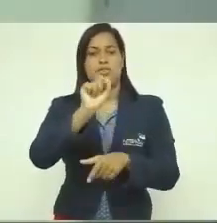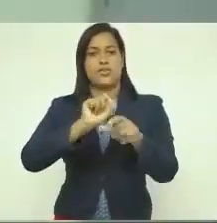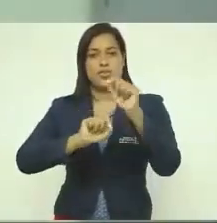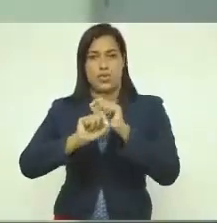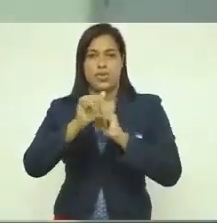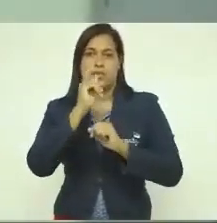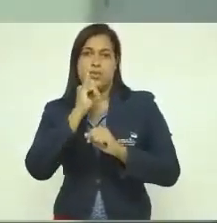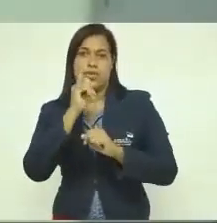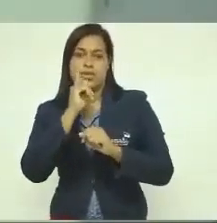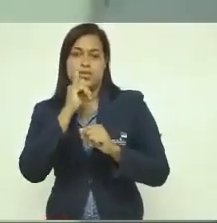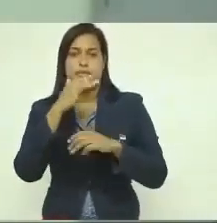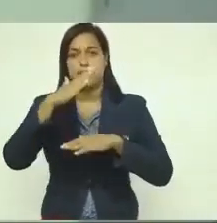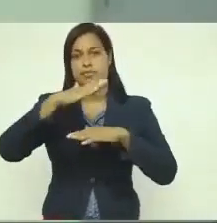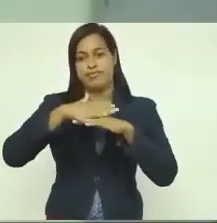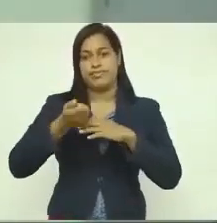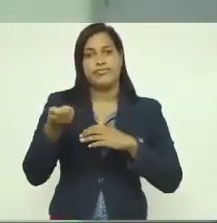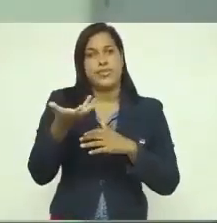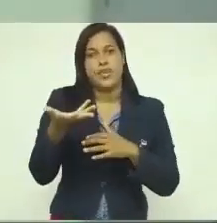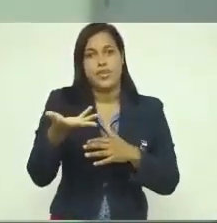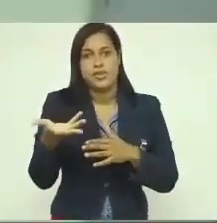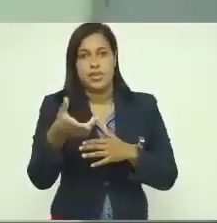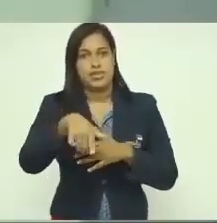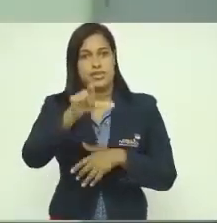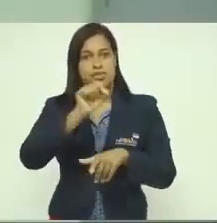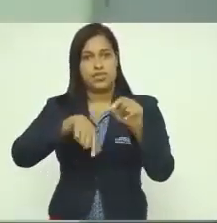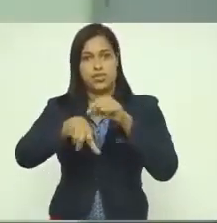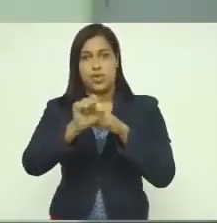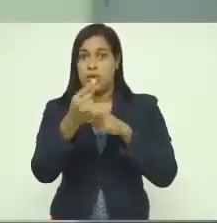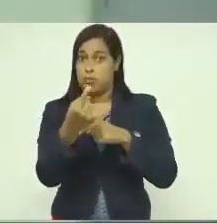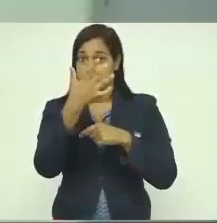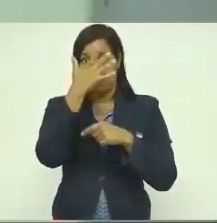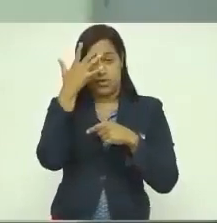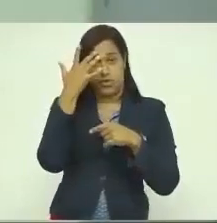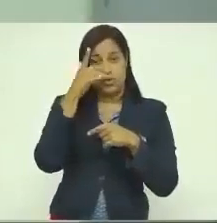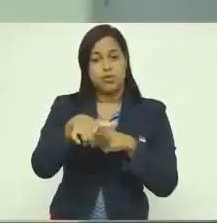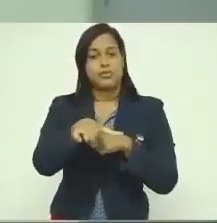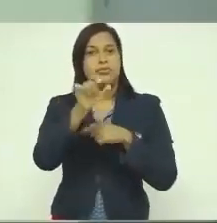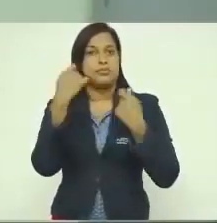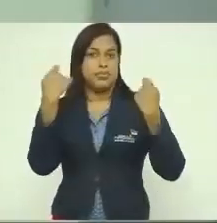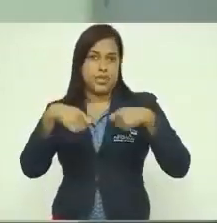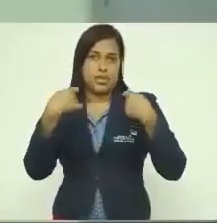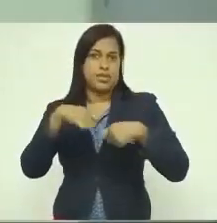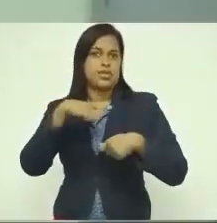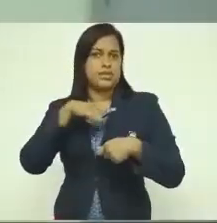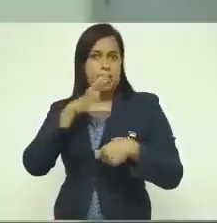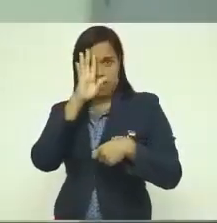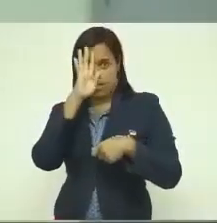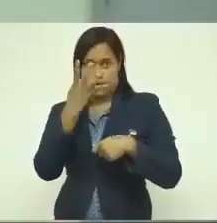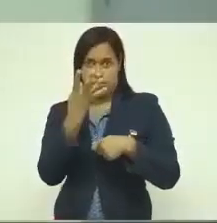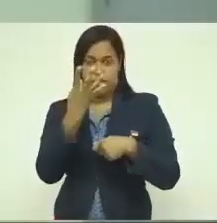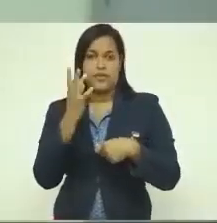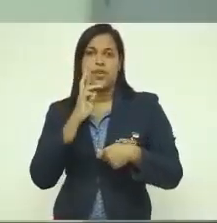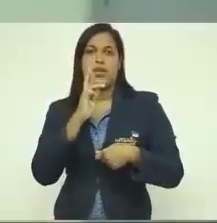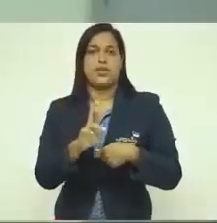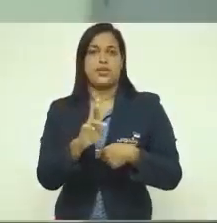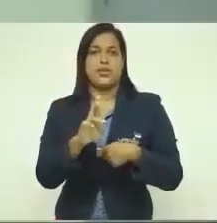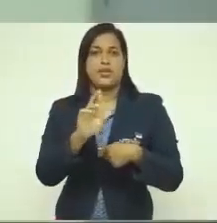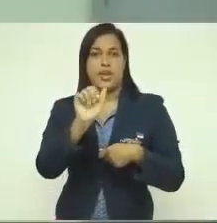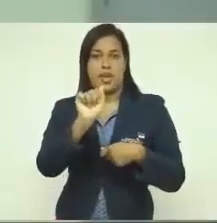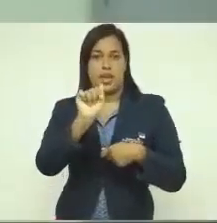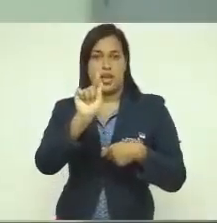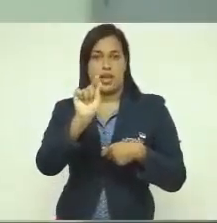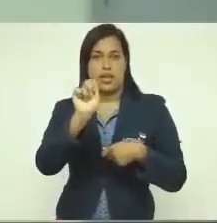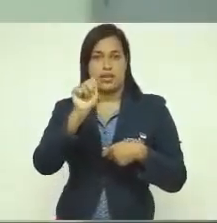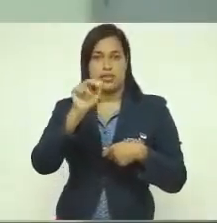no processo de escolha, alguém está tomando uma decisão. E quem está tomando essa decisão se chama